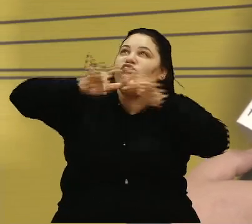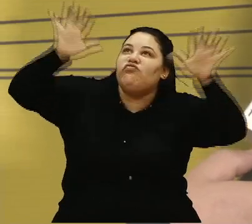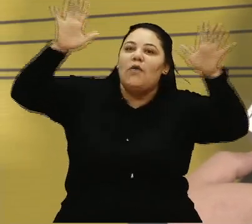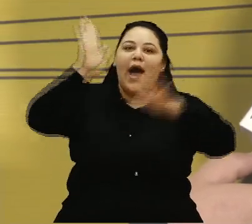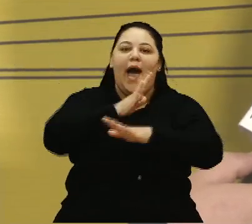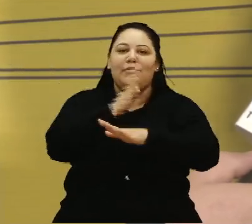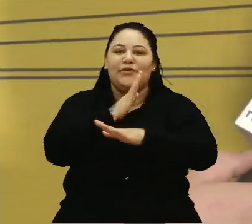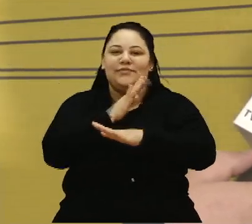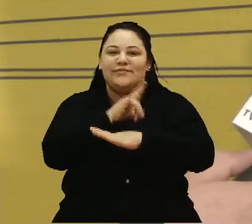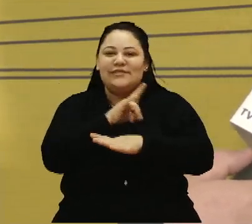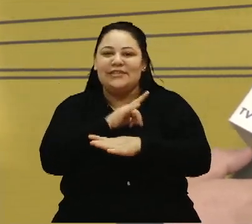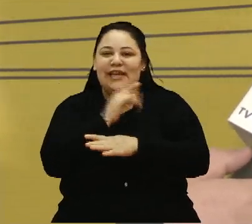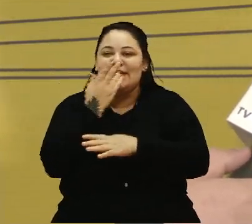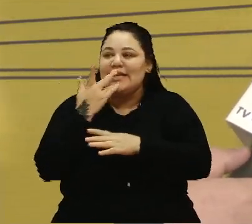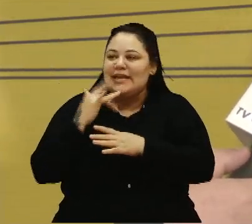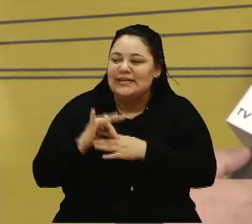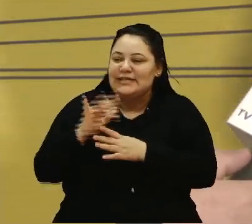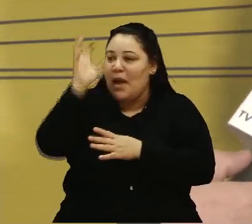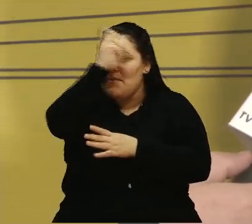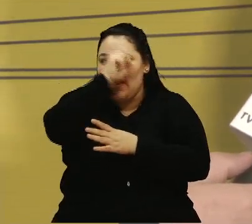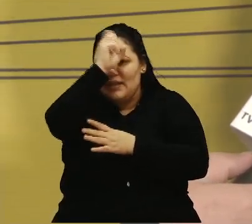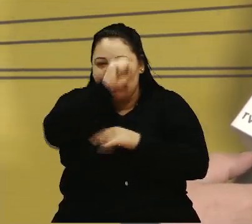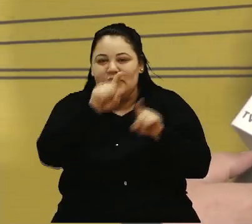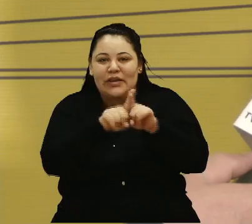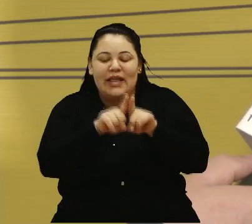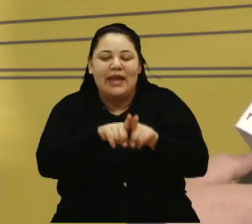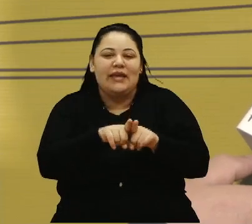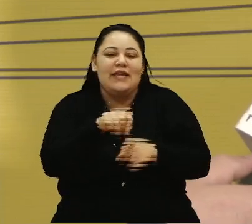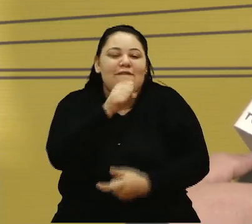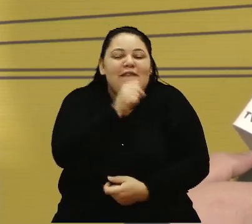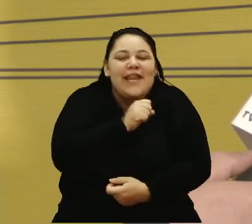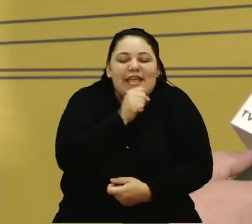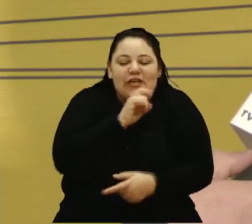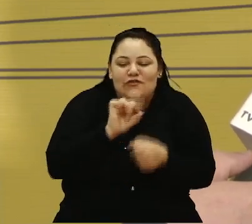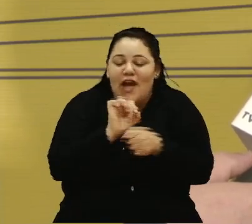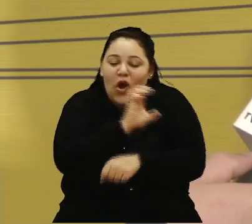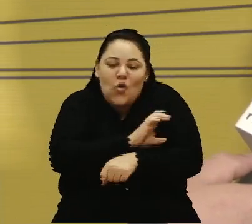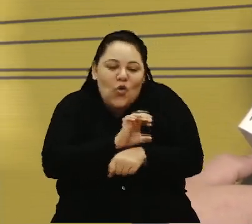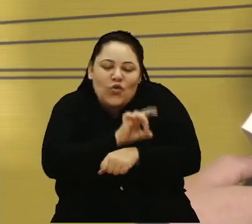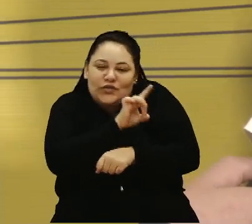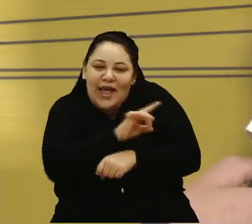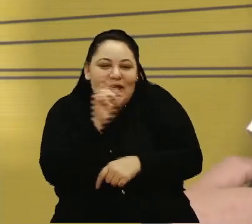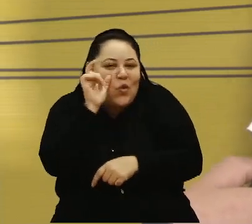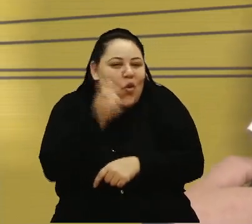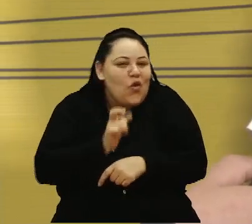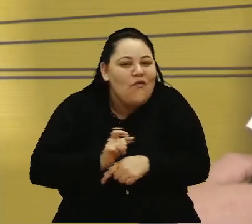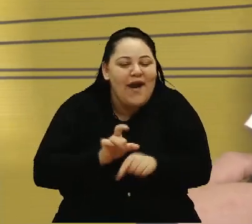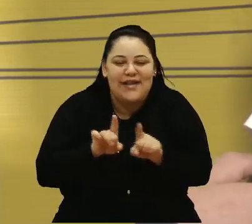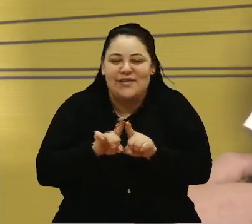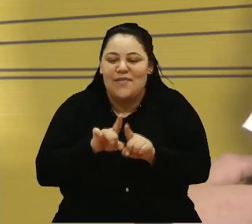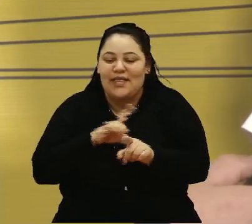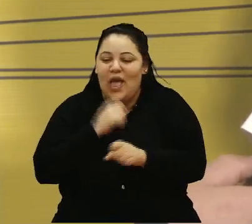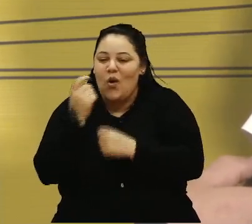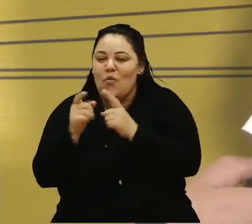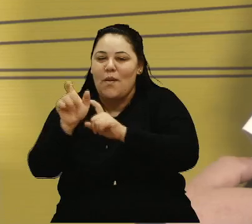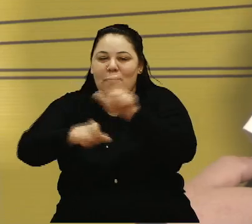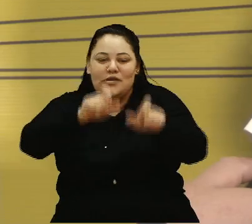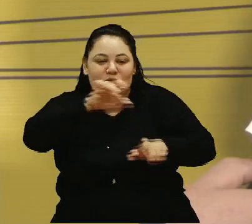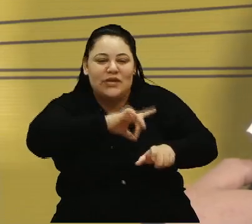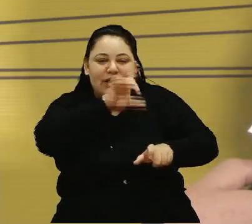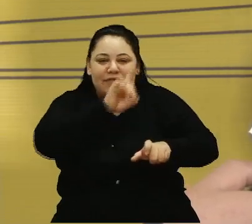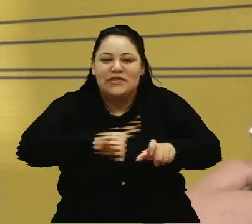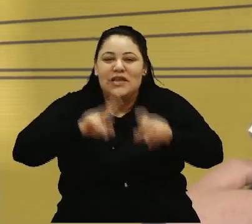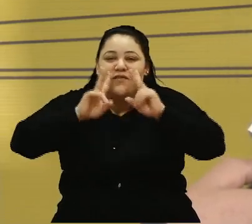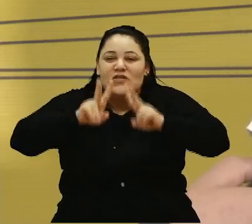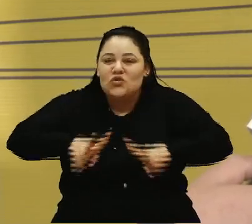tem crianças aprendendo, lá a gente tem idosos fazendo cursos, lá a gente tem pessoas com deficiência